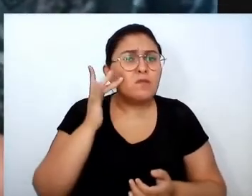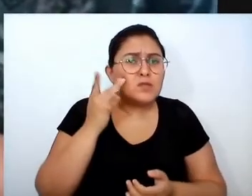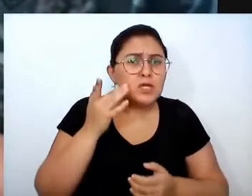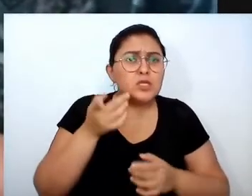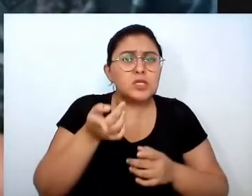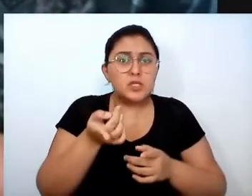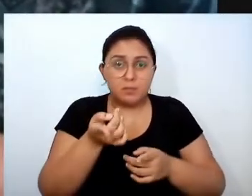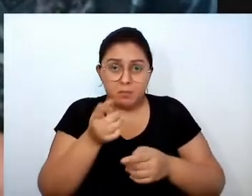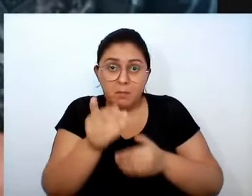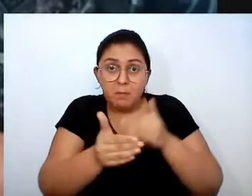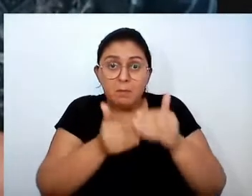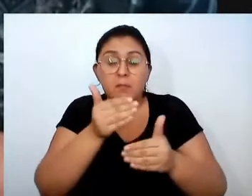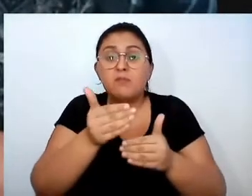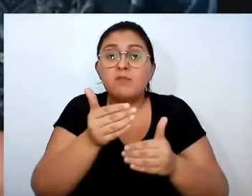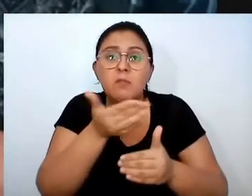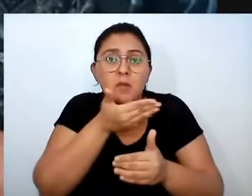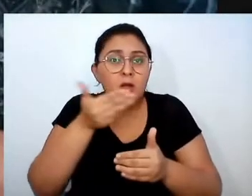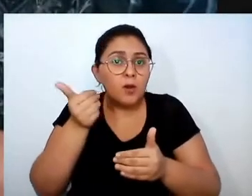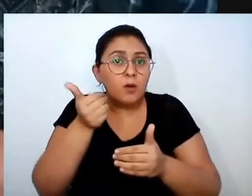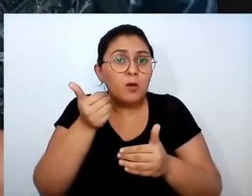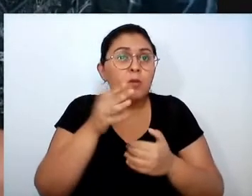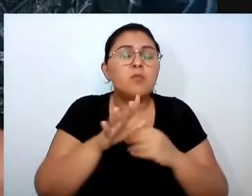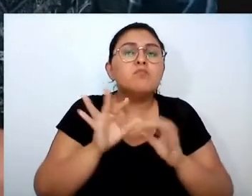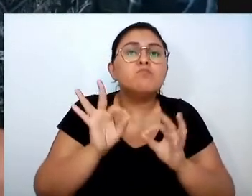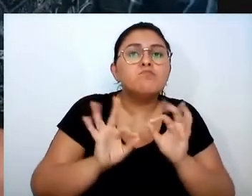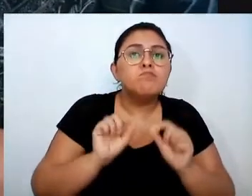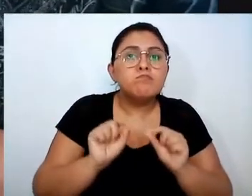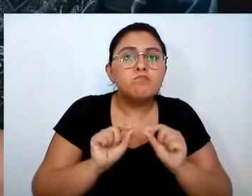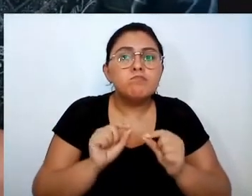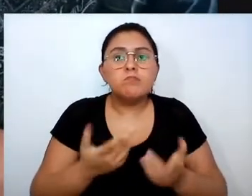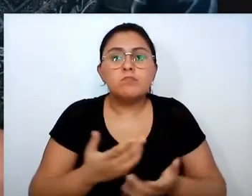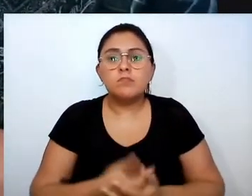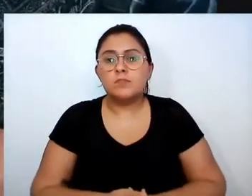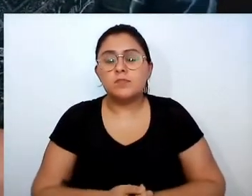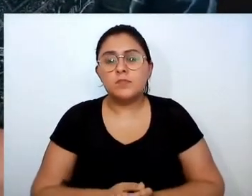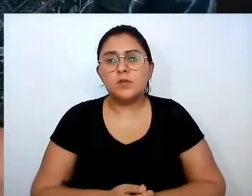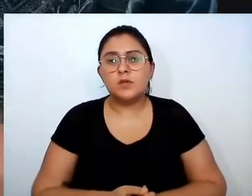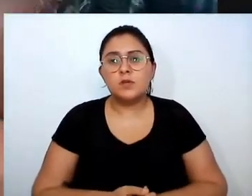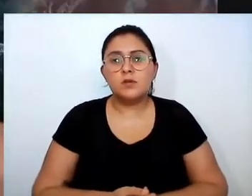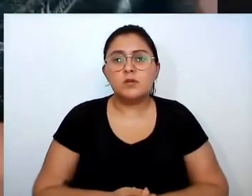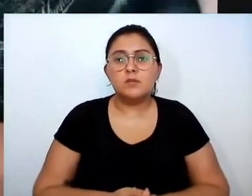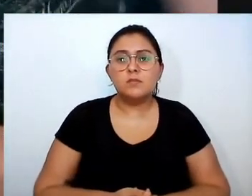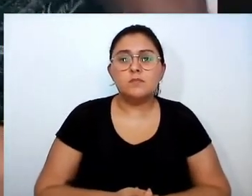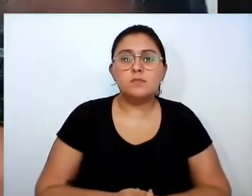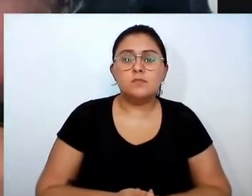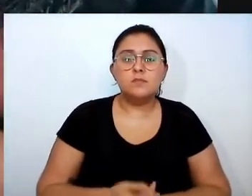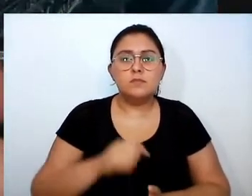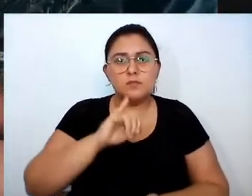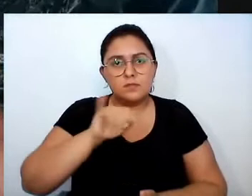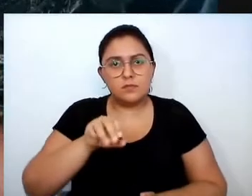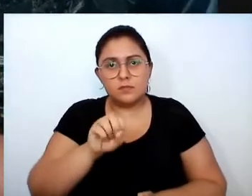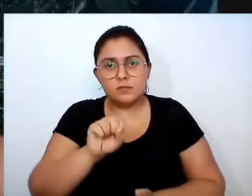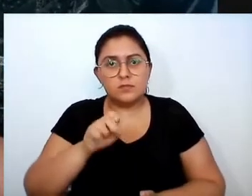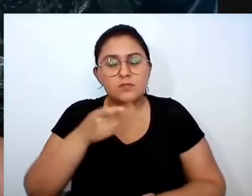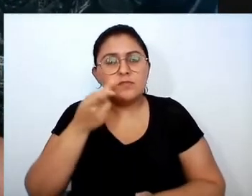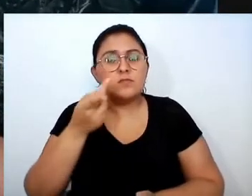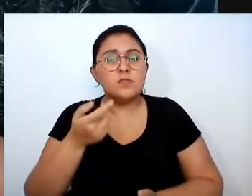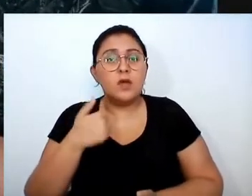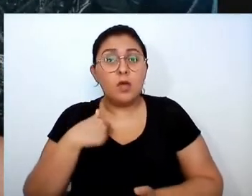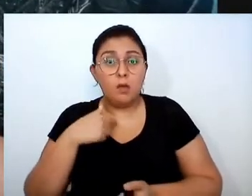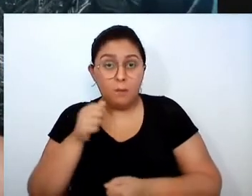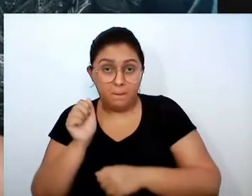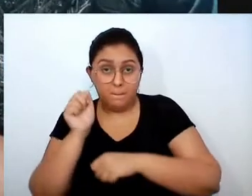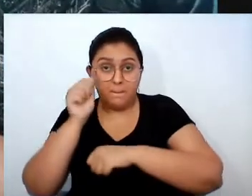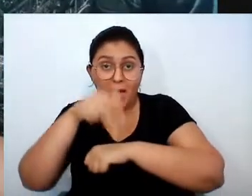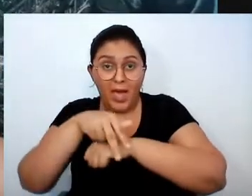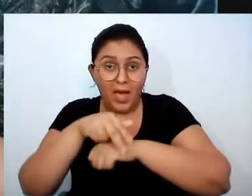houve uma evolução, como é que esse processo foi se desenvolvendo bom, nesses últimos 2 ou 3 anos, né? eu